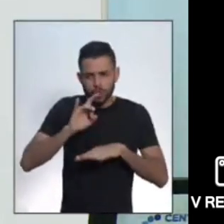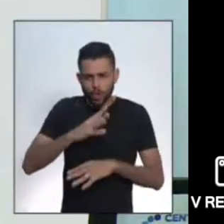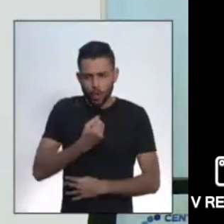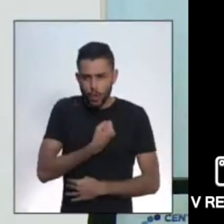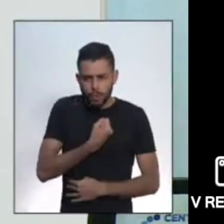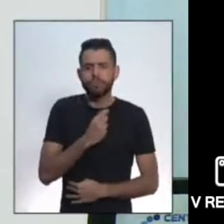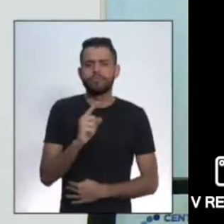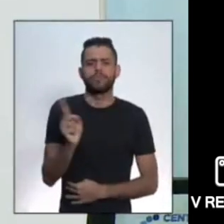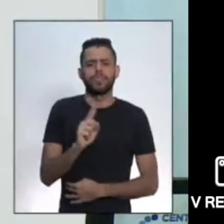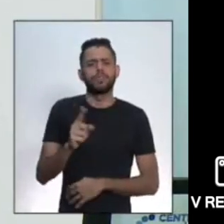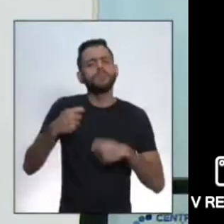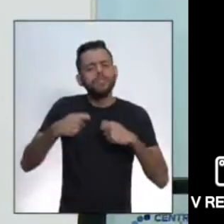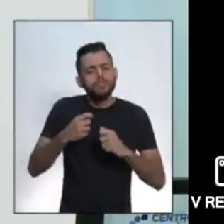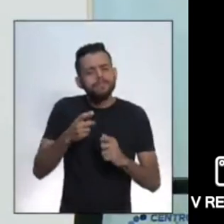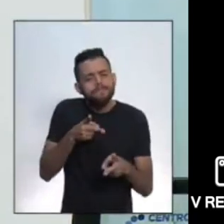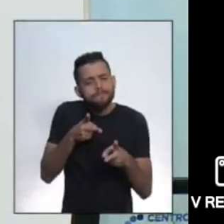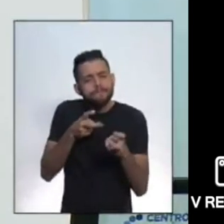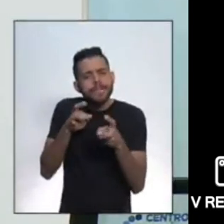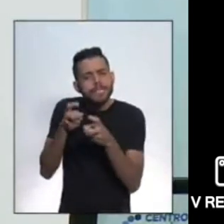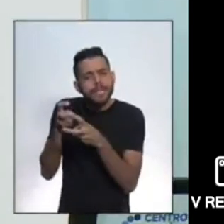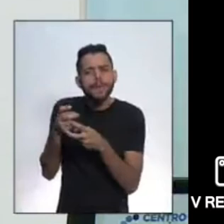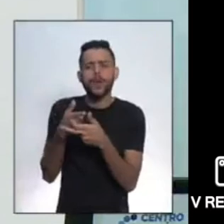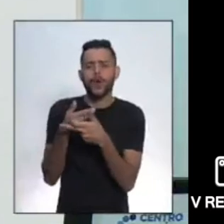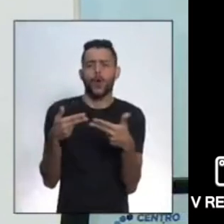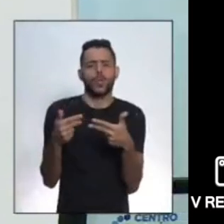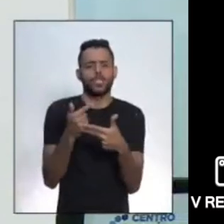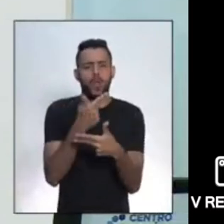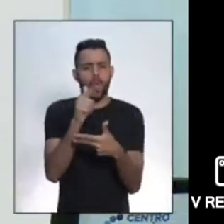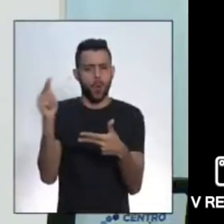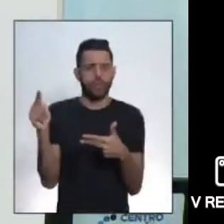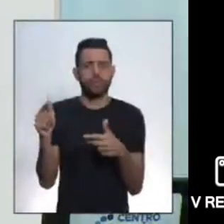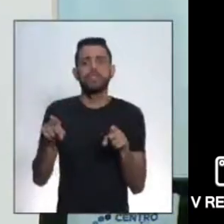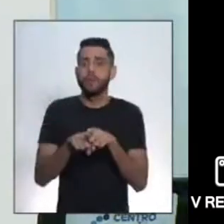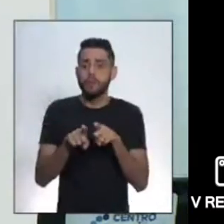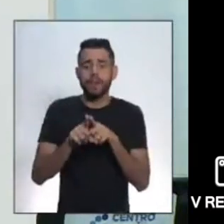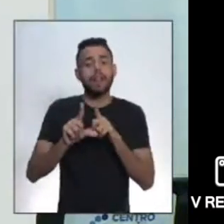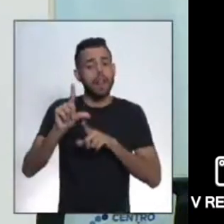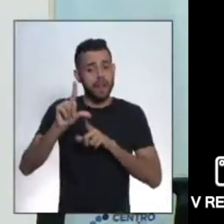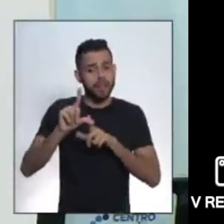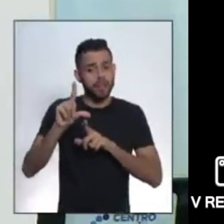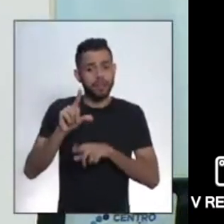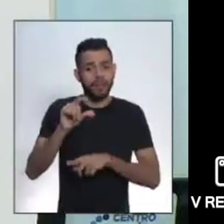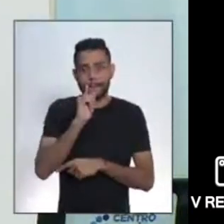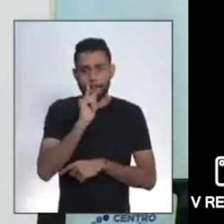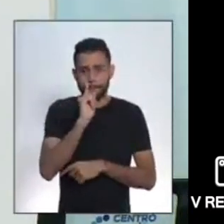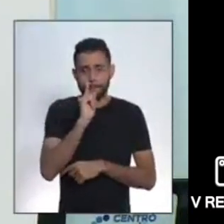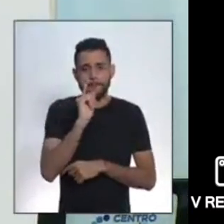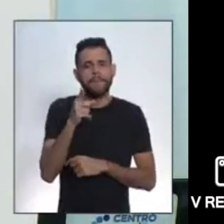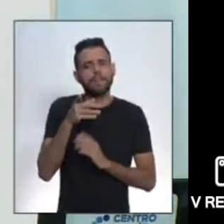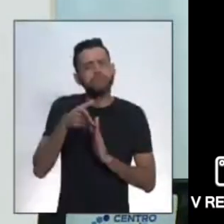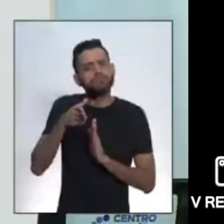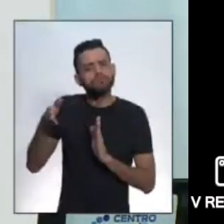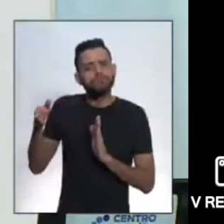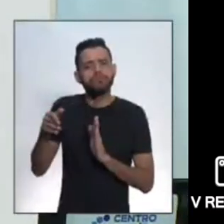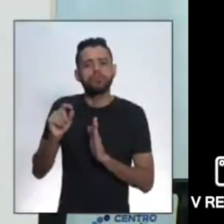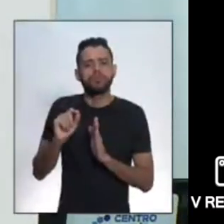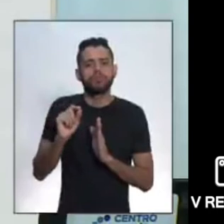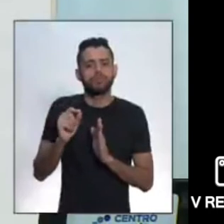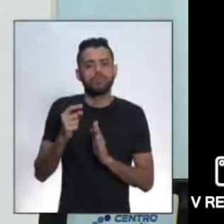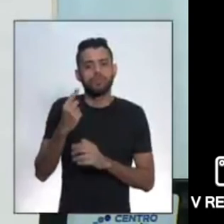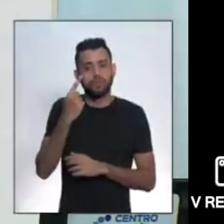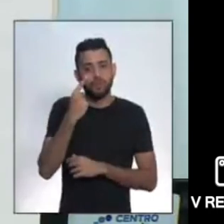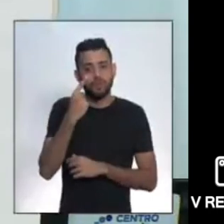identificar outras coisas, né? Nós temos que identificar as letras. Então, por exemplo, nessa sequência, escuta